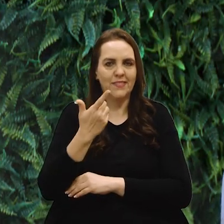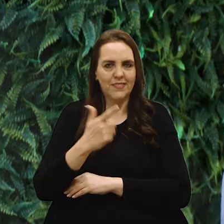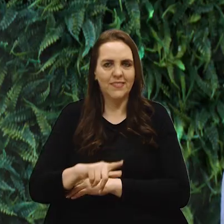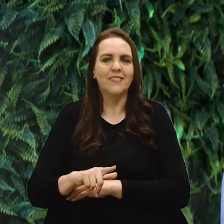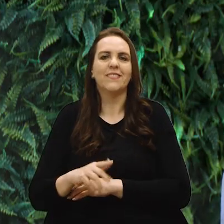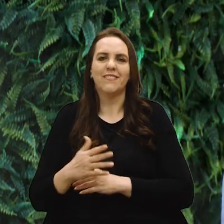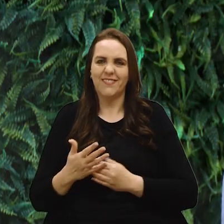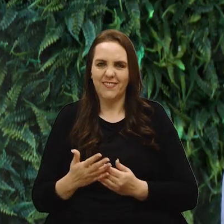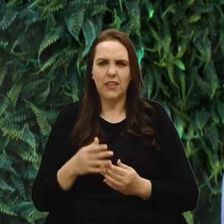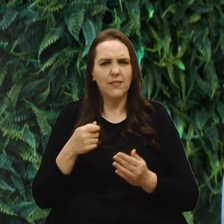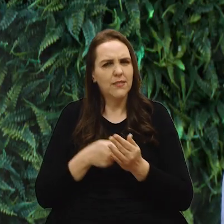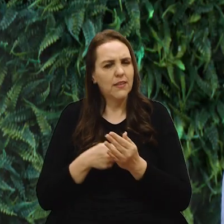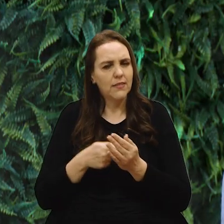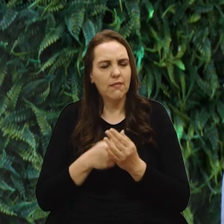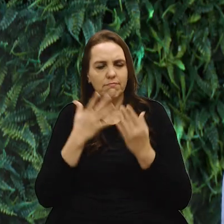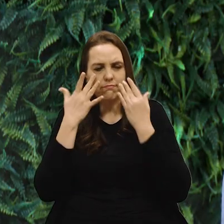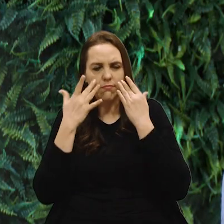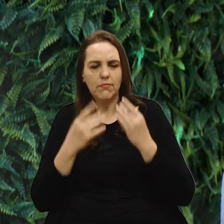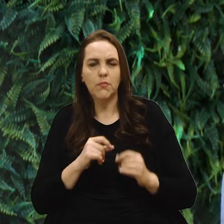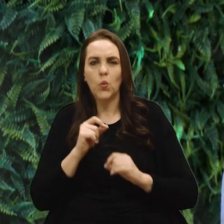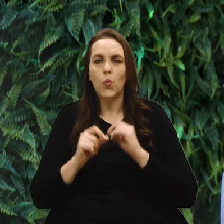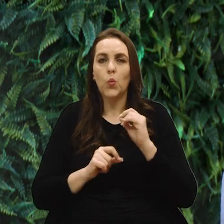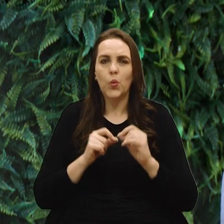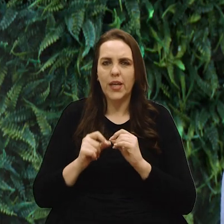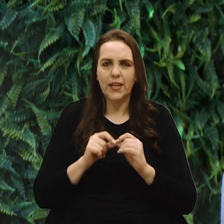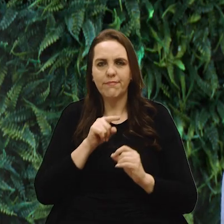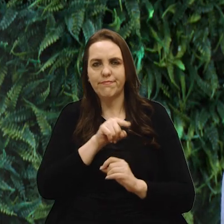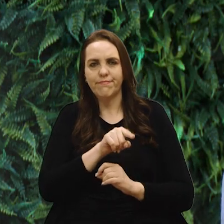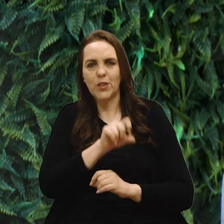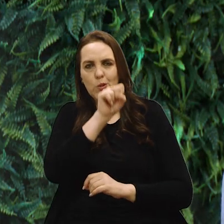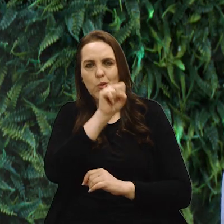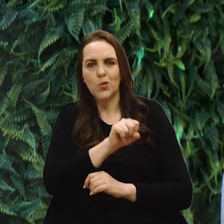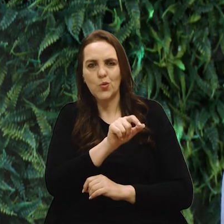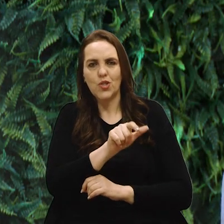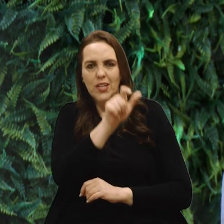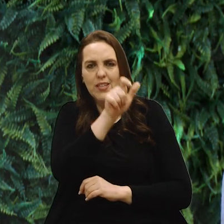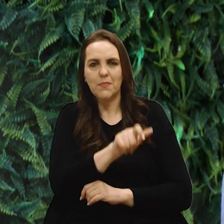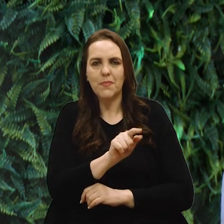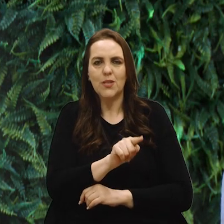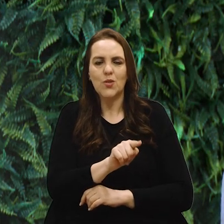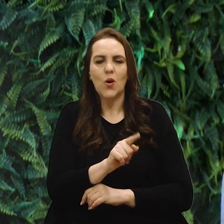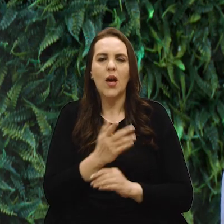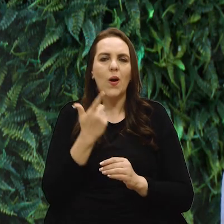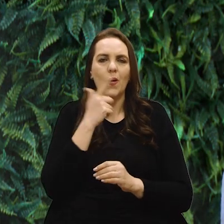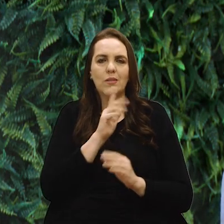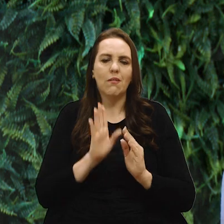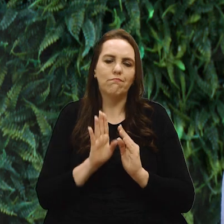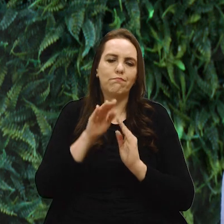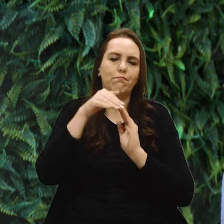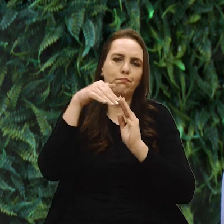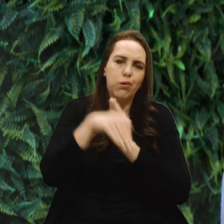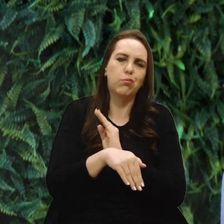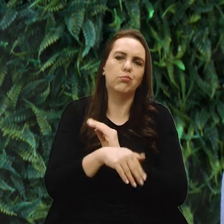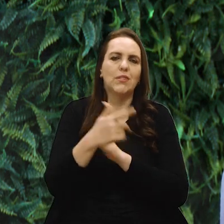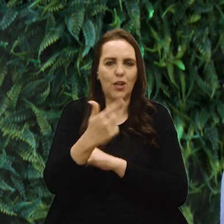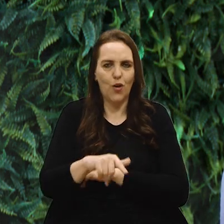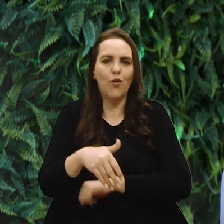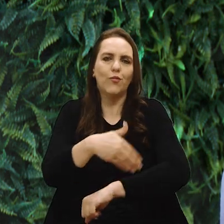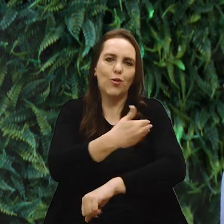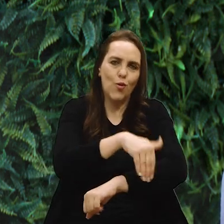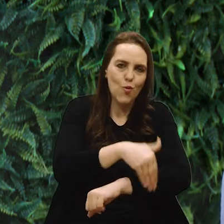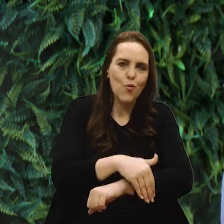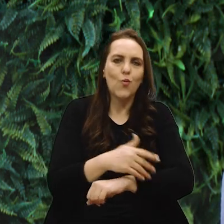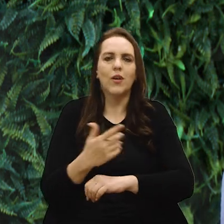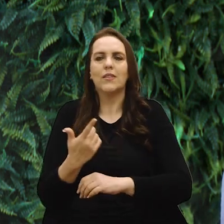Muitas vezes para tentar entender o que está fazendo com que esse sujeito recaia, né, para a situação de rua,